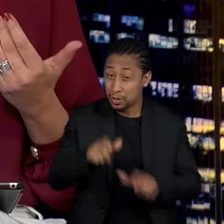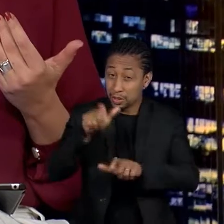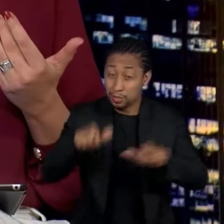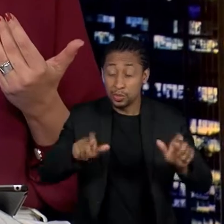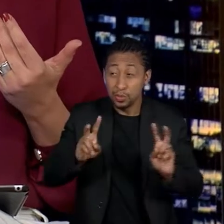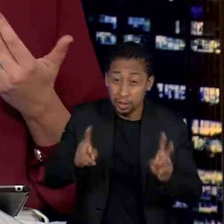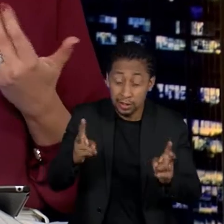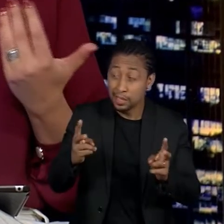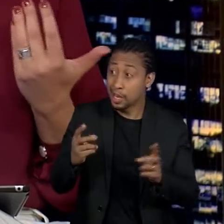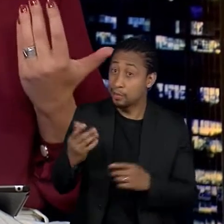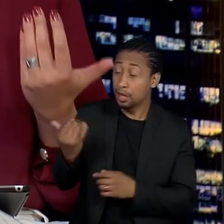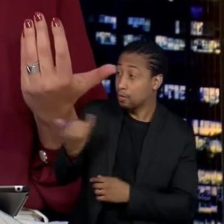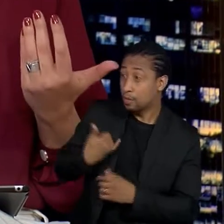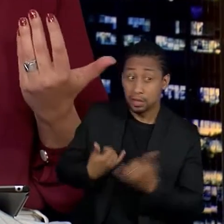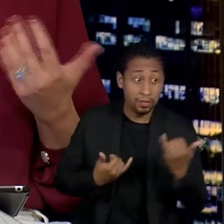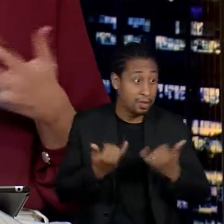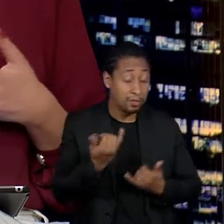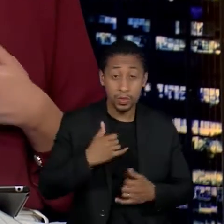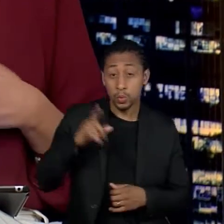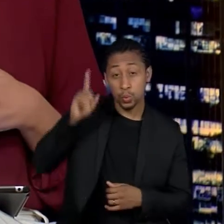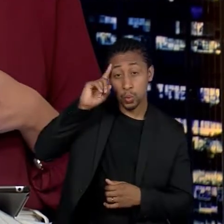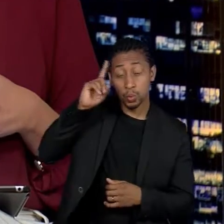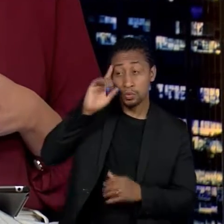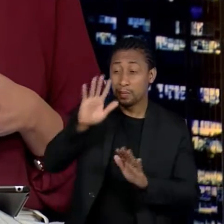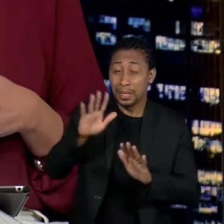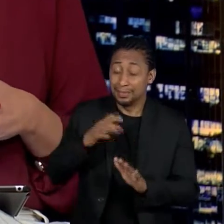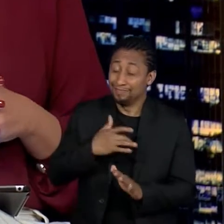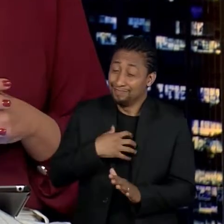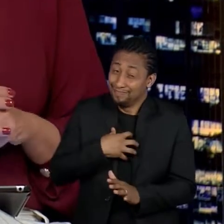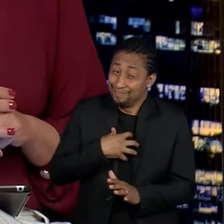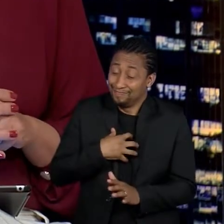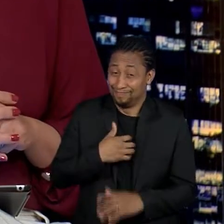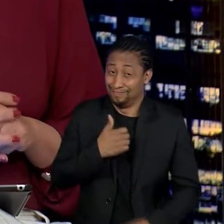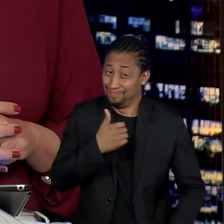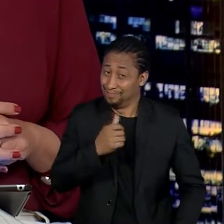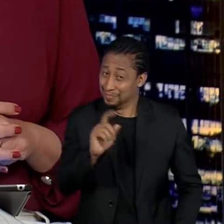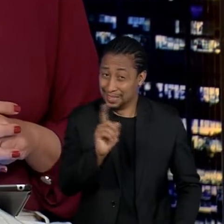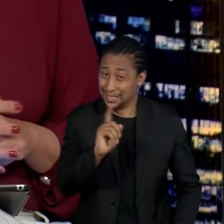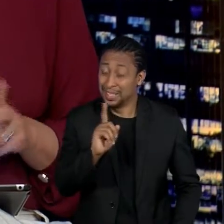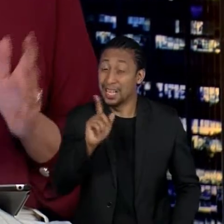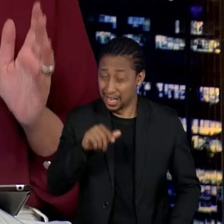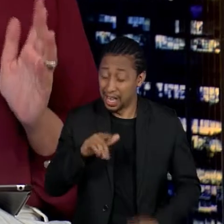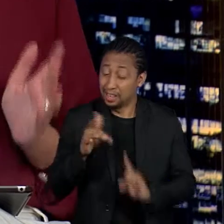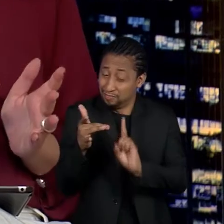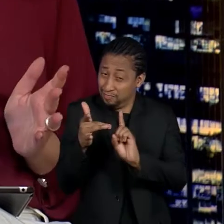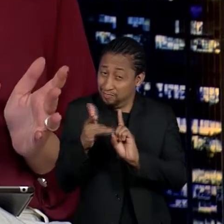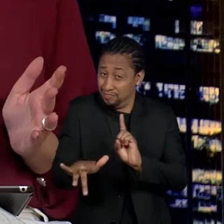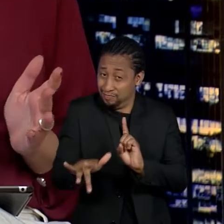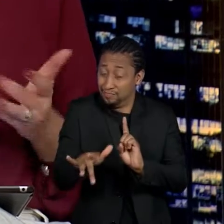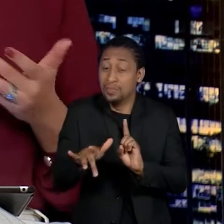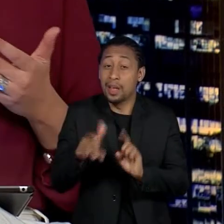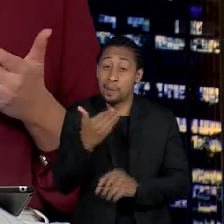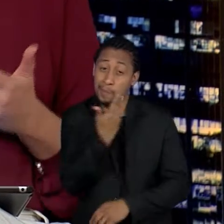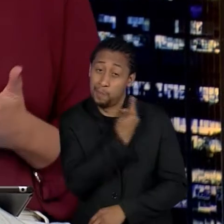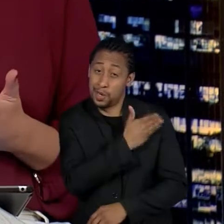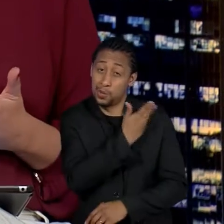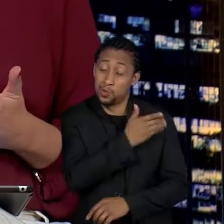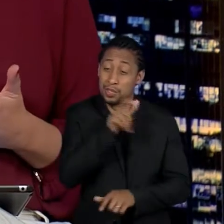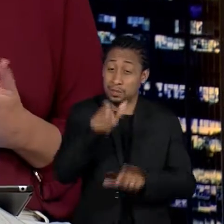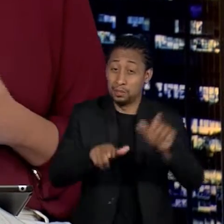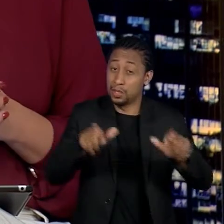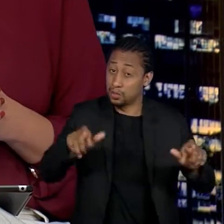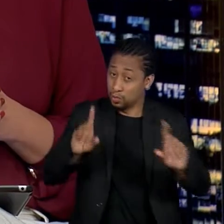como essas todos os dias. E não faz bem. Isso é capacitismo, preconceito contra as pessoas com